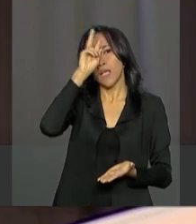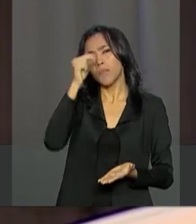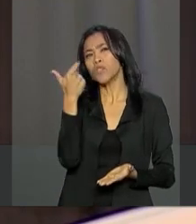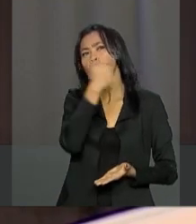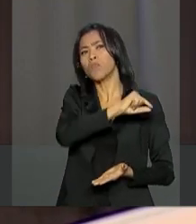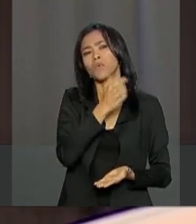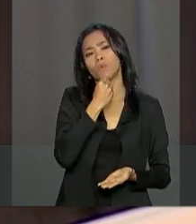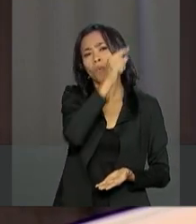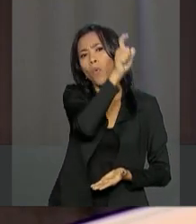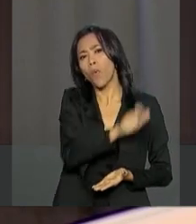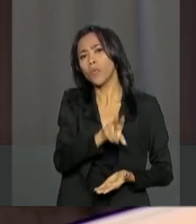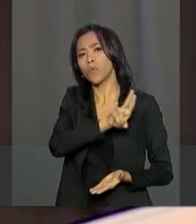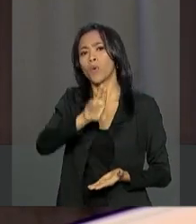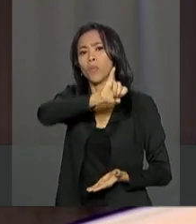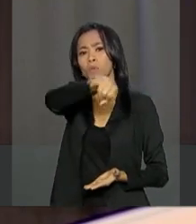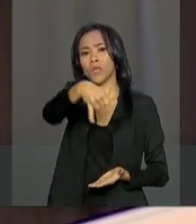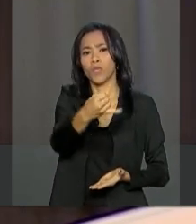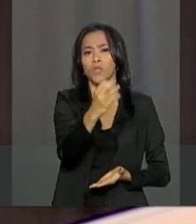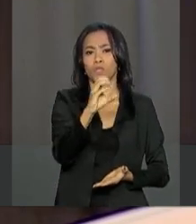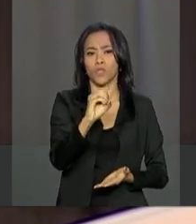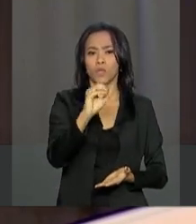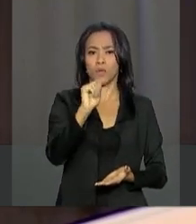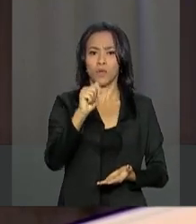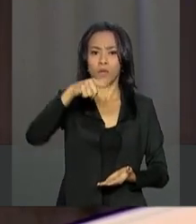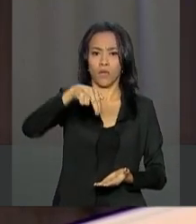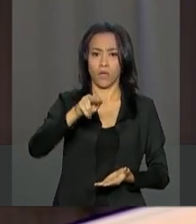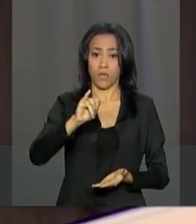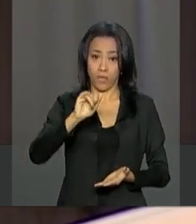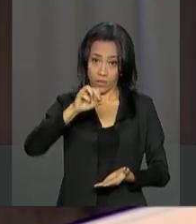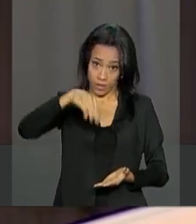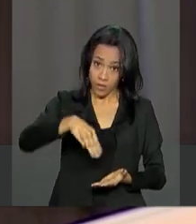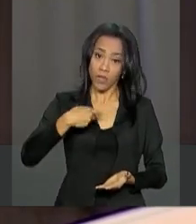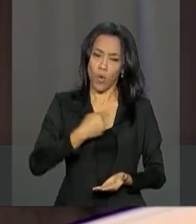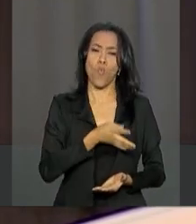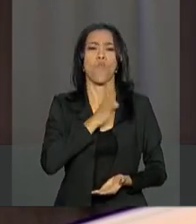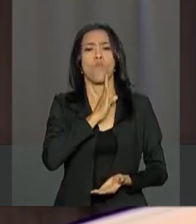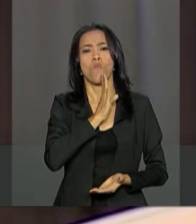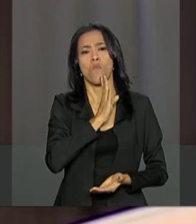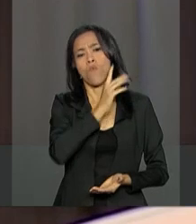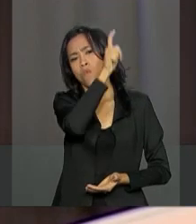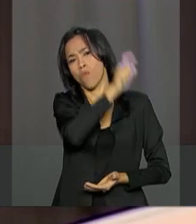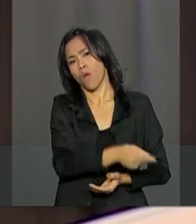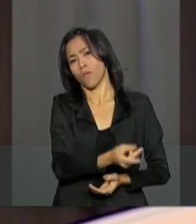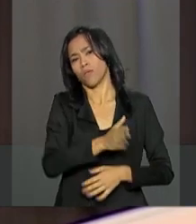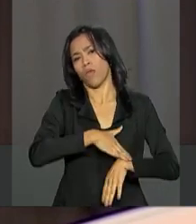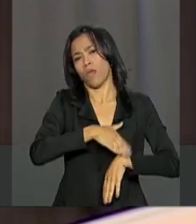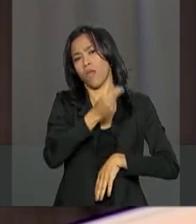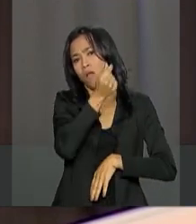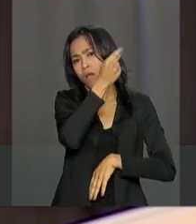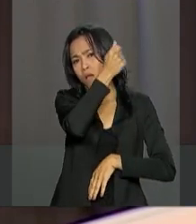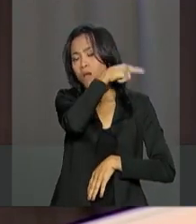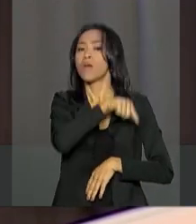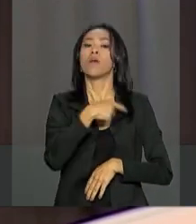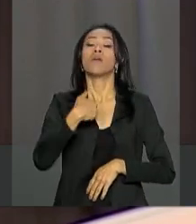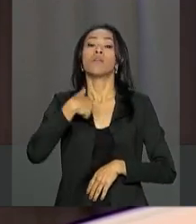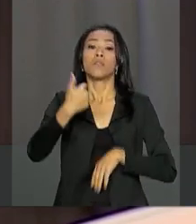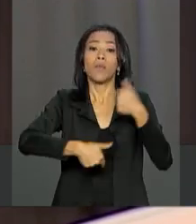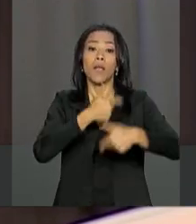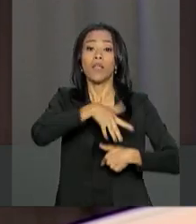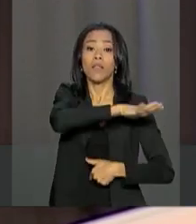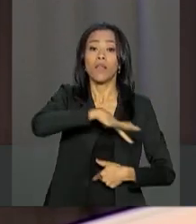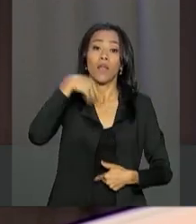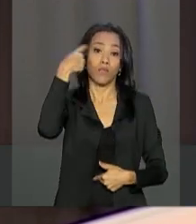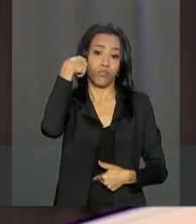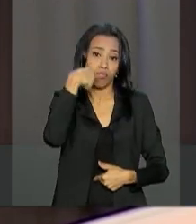o conheço há bastante tempo, sou, ou fui, pelo menos, da área jurídica, de modo que sempre tive uma